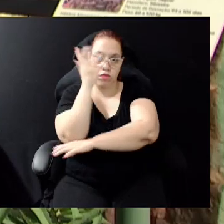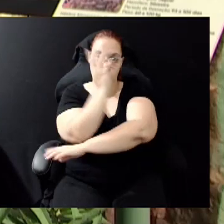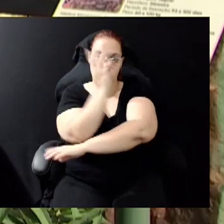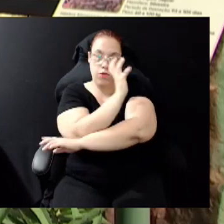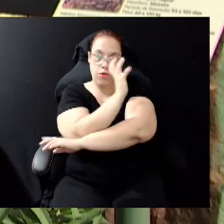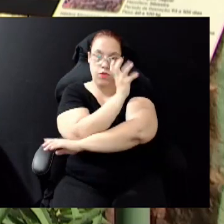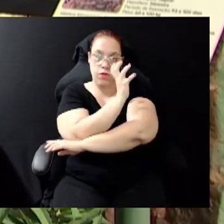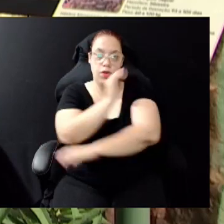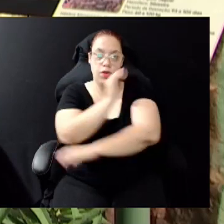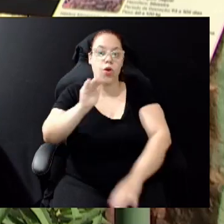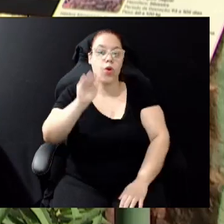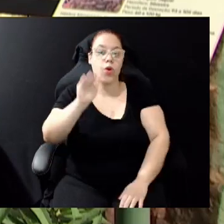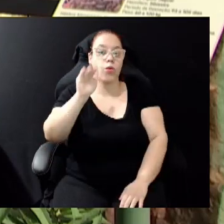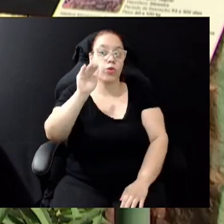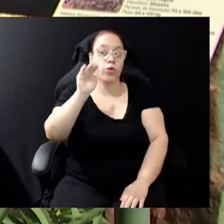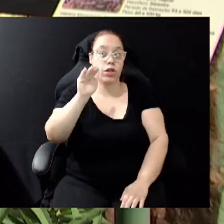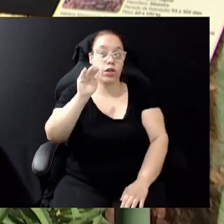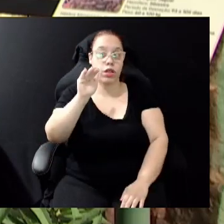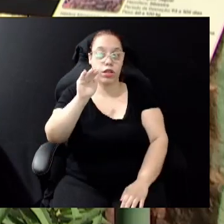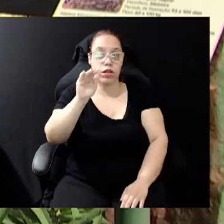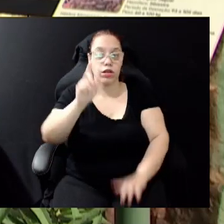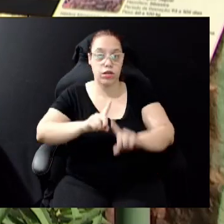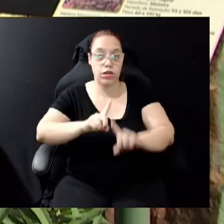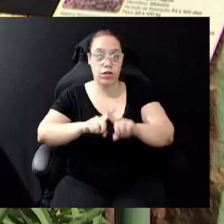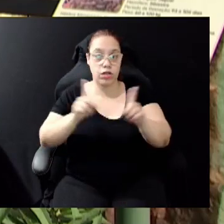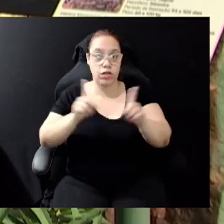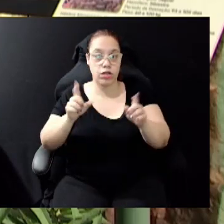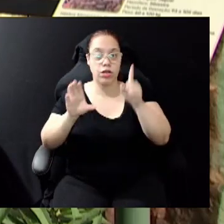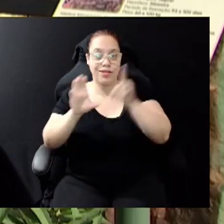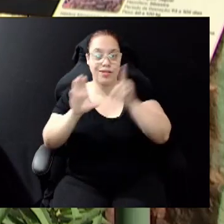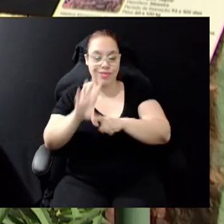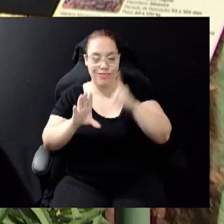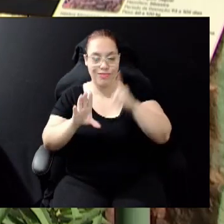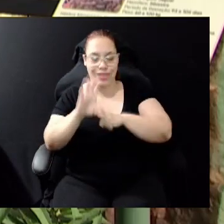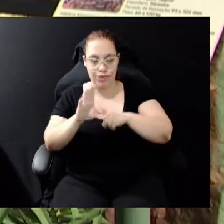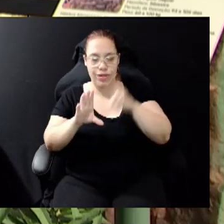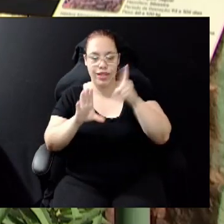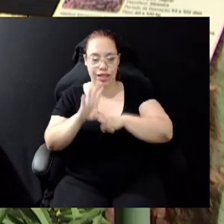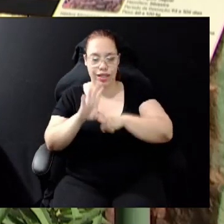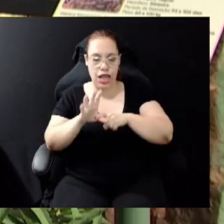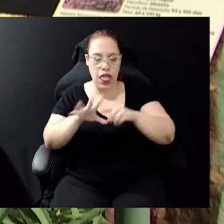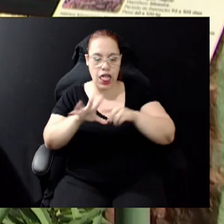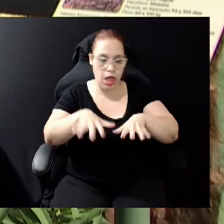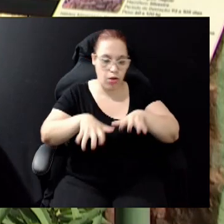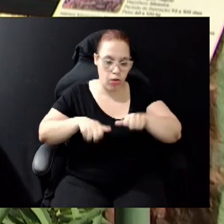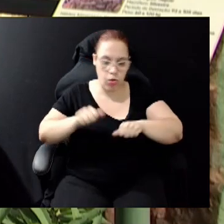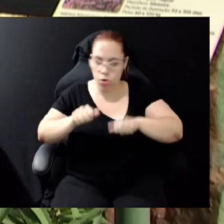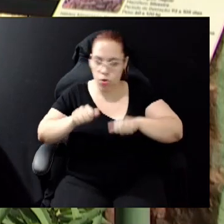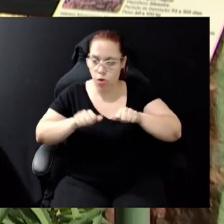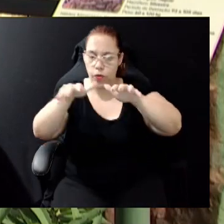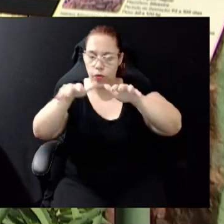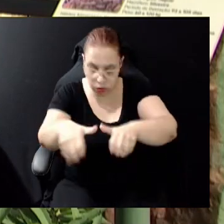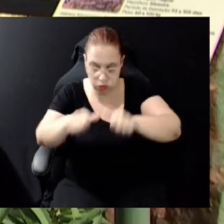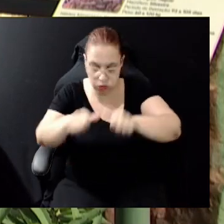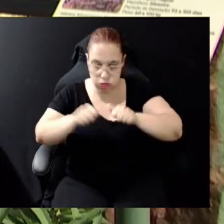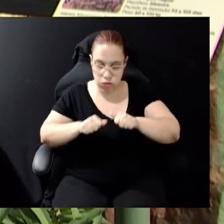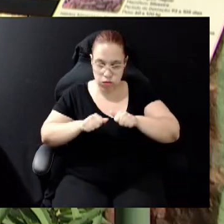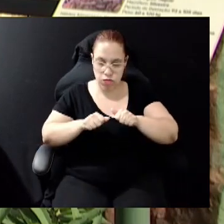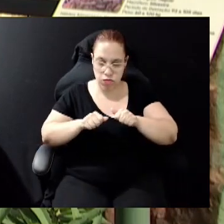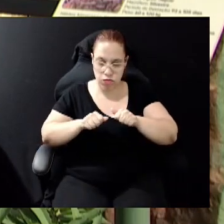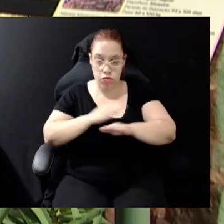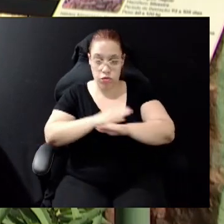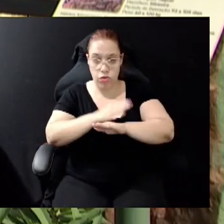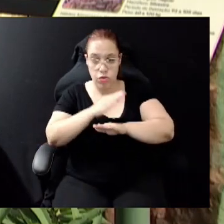mais quantidade, mas como eles dependem da caça, então eles comem bastante e ficam por um bom tempo digerindo esse